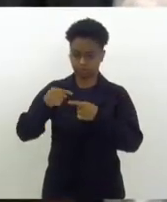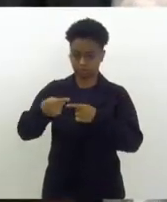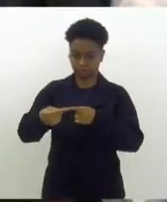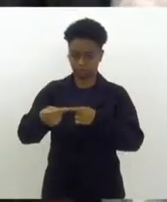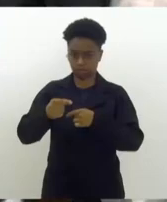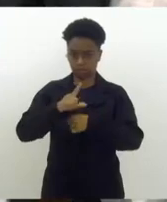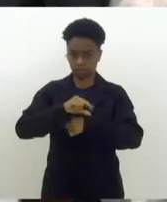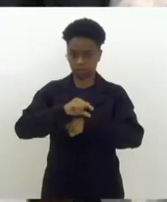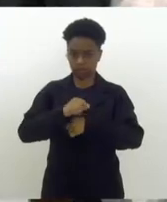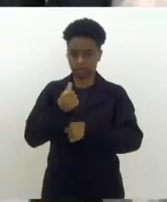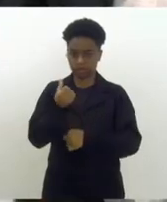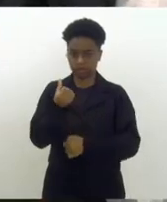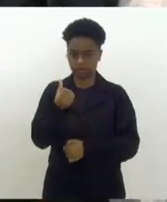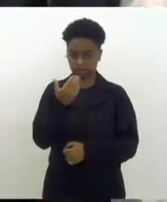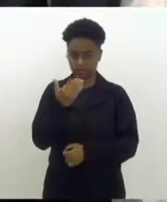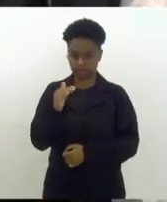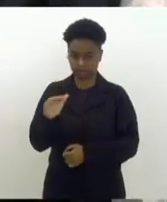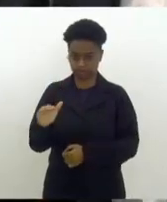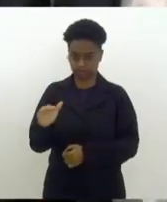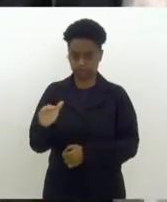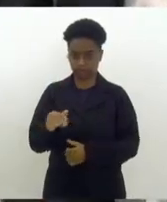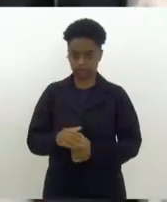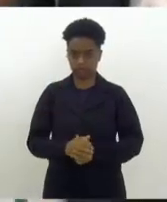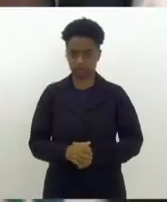às 18 horas